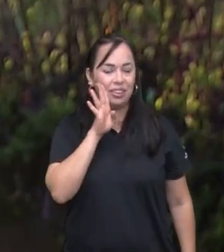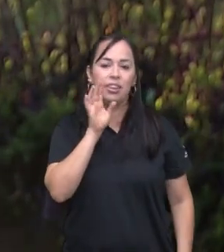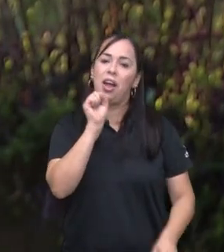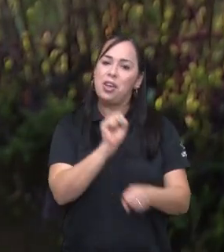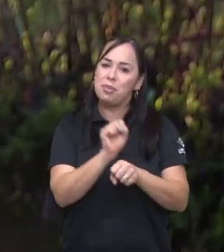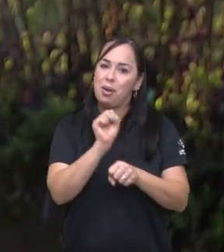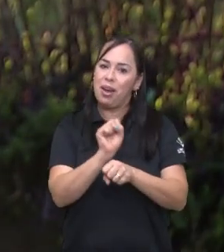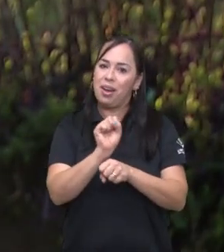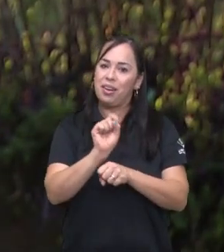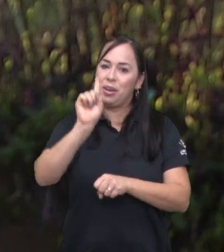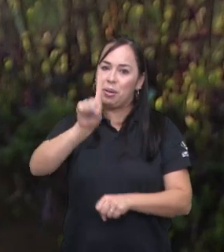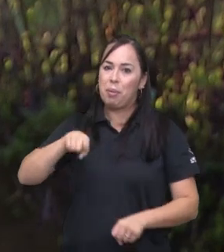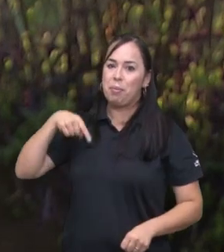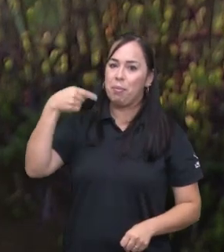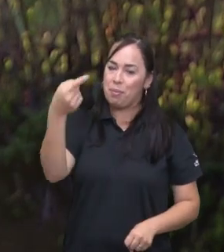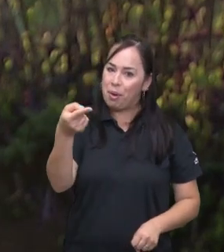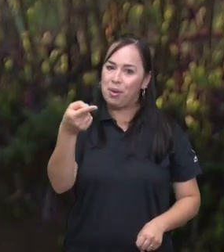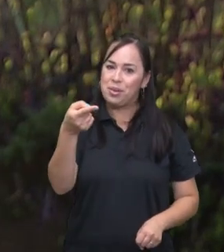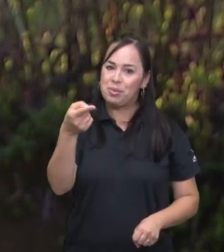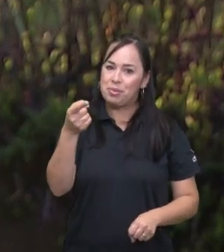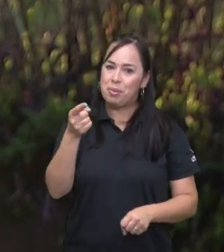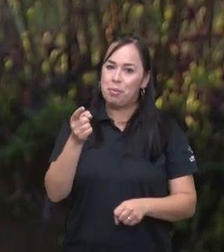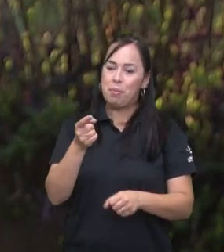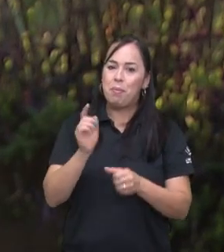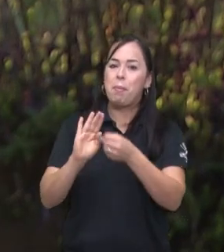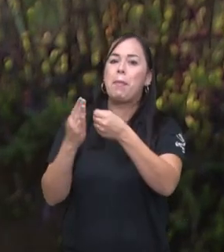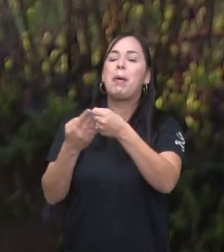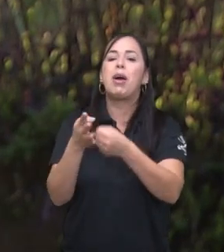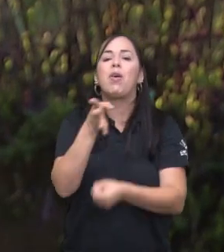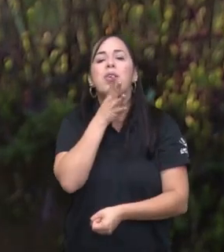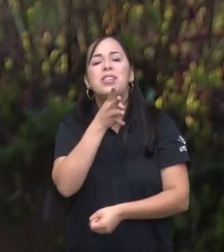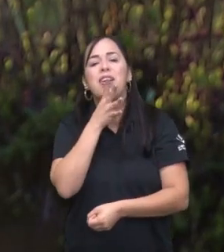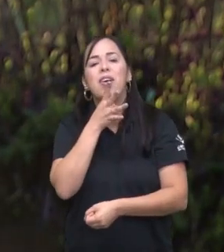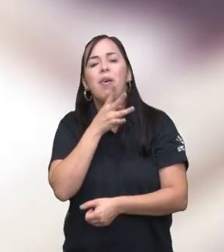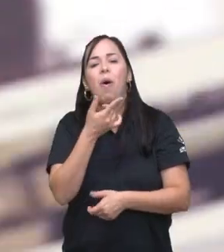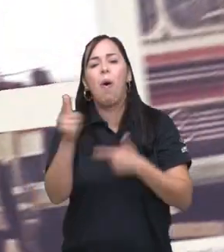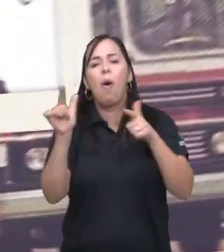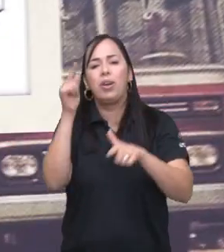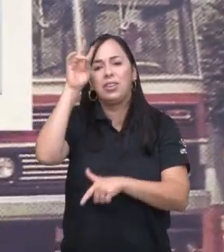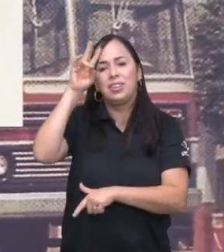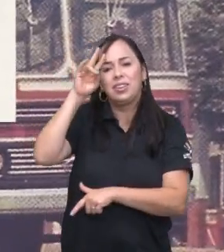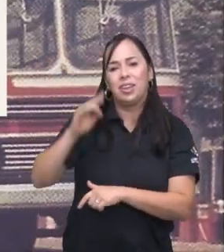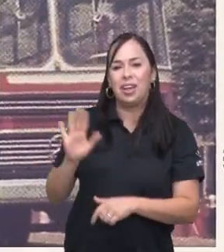na próxima parada para conhecer mais histórias do meu bairro. Até mais!